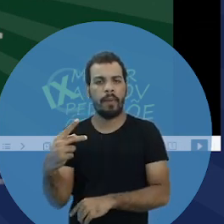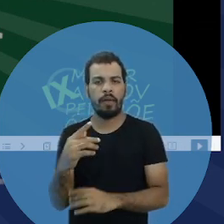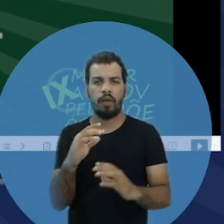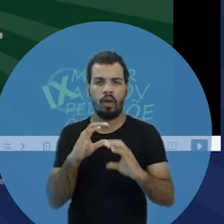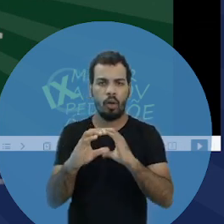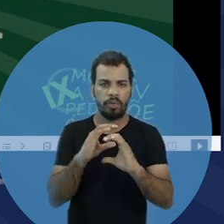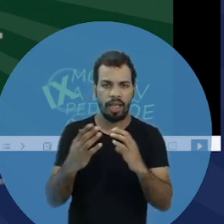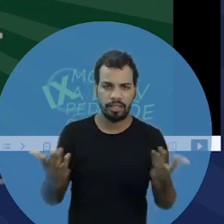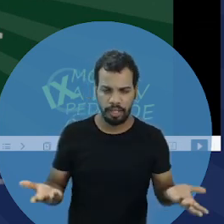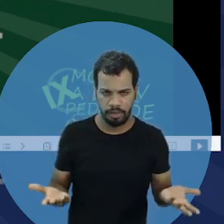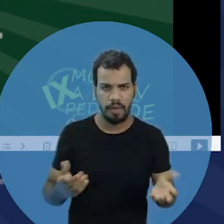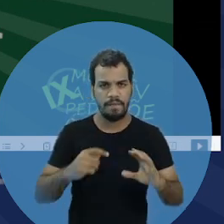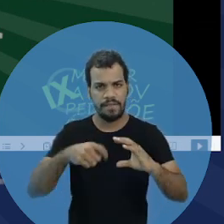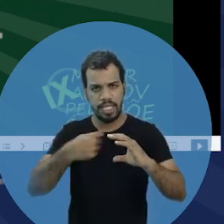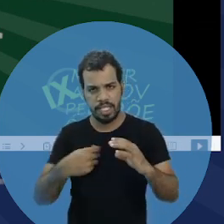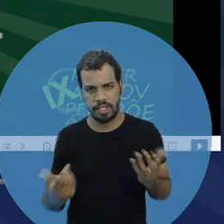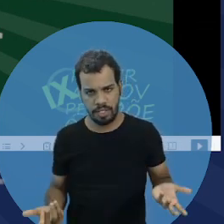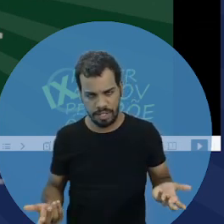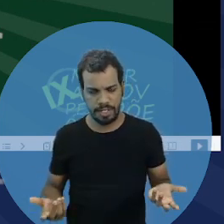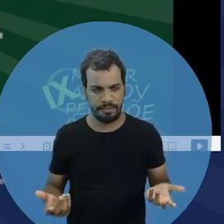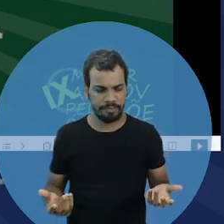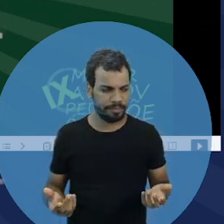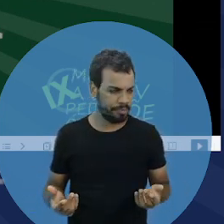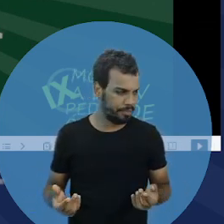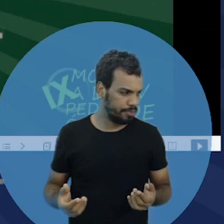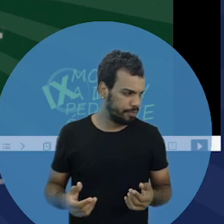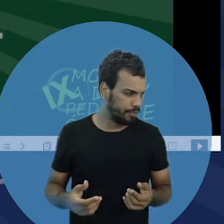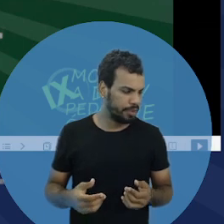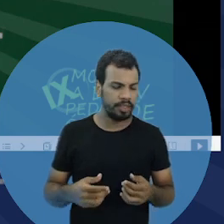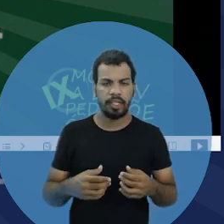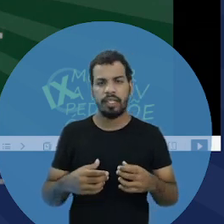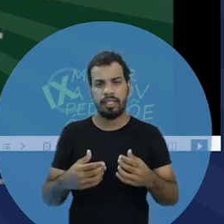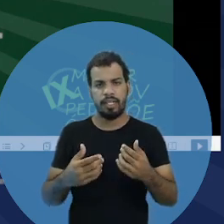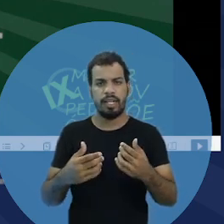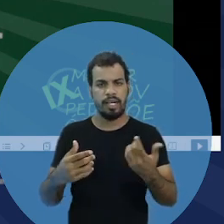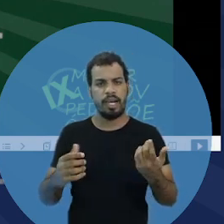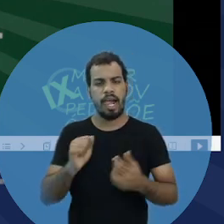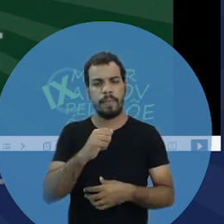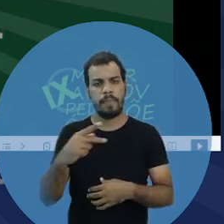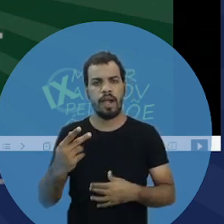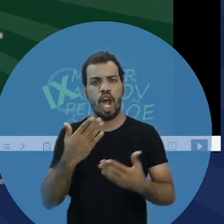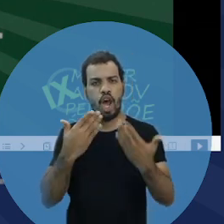Através de aplicativos de conversas. E essas estudantes,